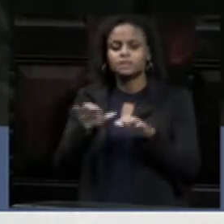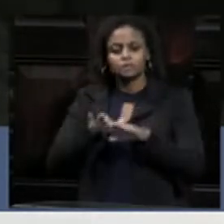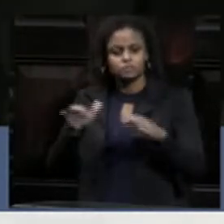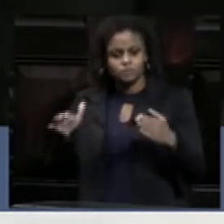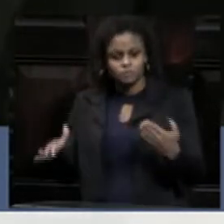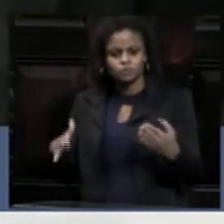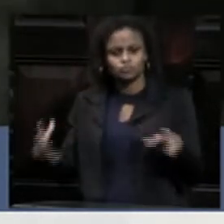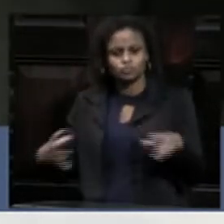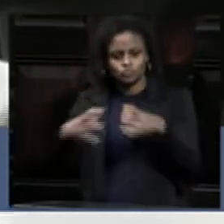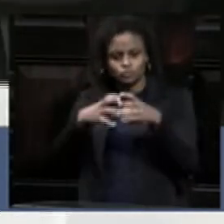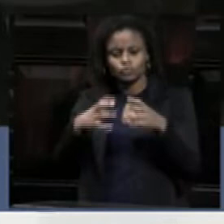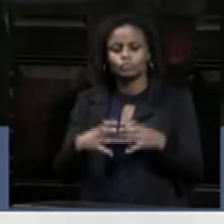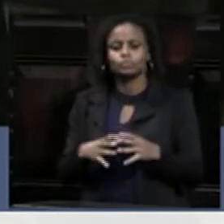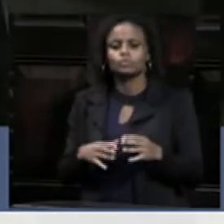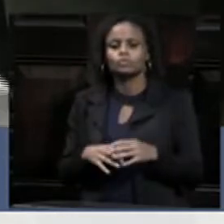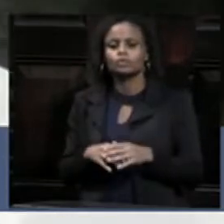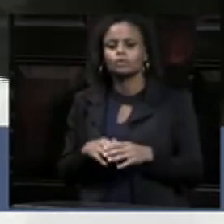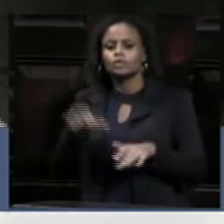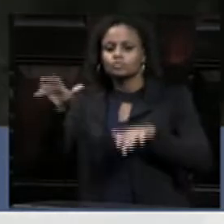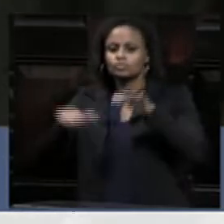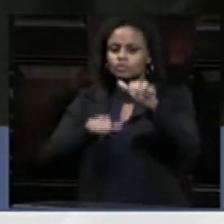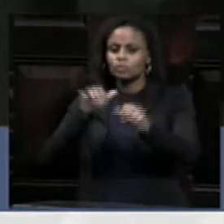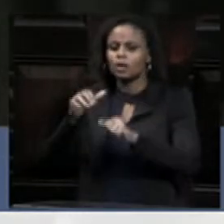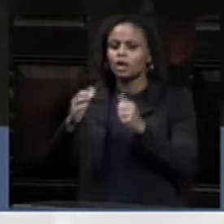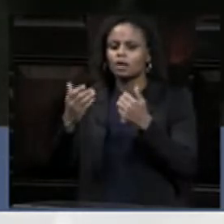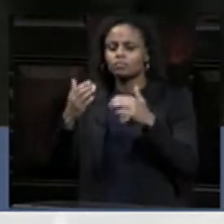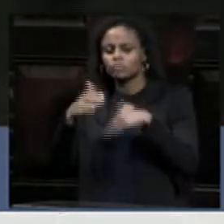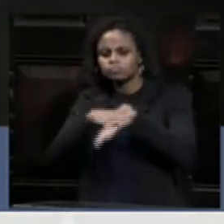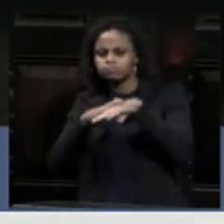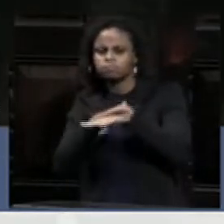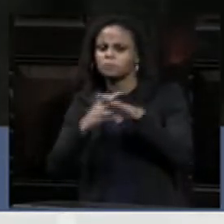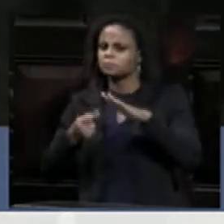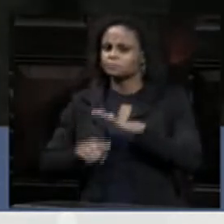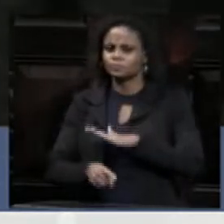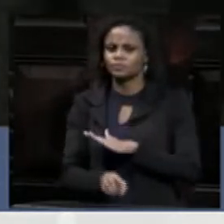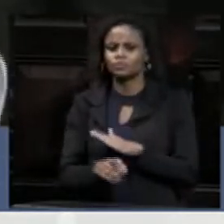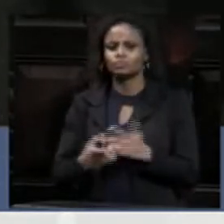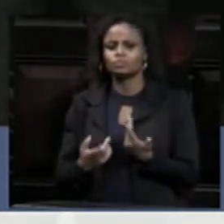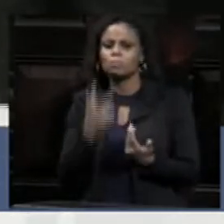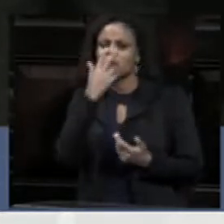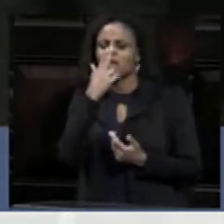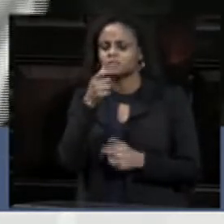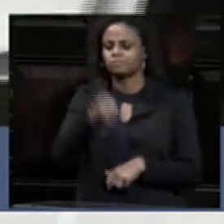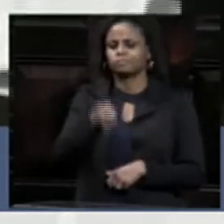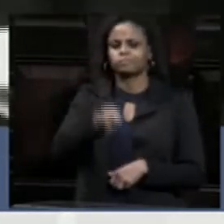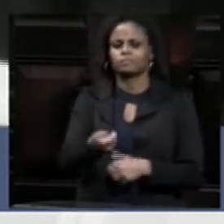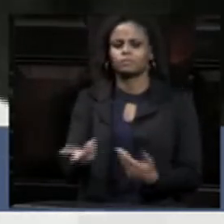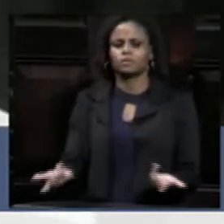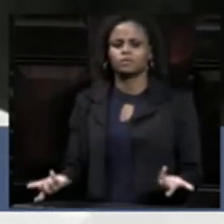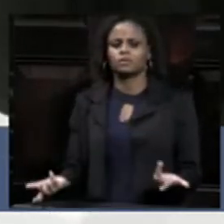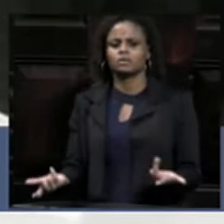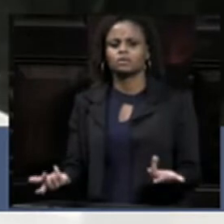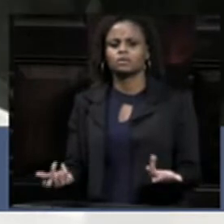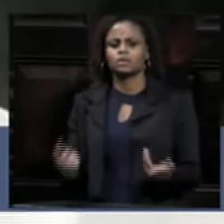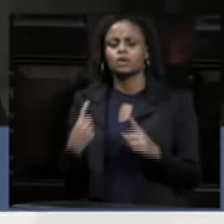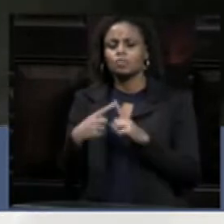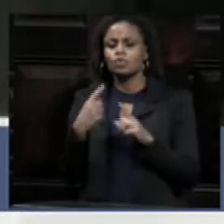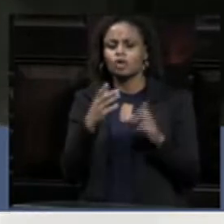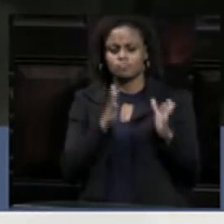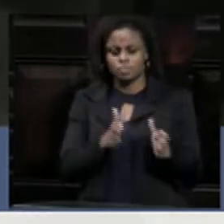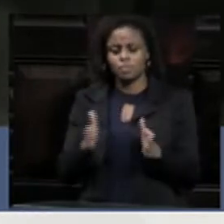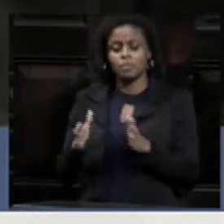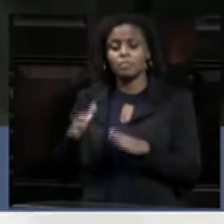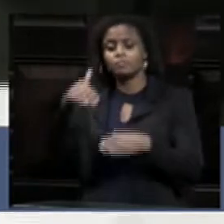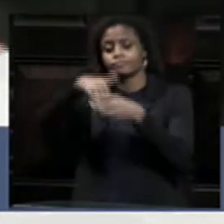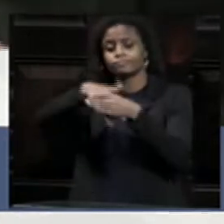né, nos chamar um pouco mais para um debate mais aprofundado. Fica uma coisa como forçação de barra de agenda eleitoral. Pô. E o plenário